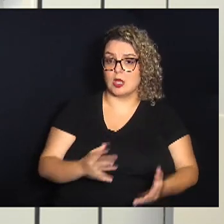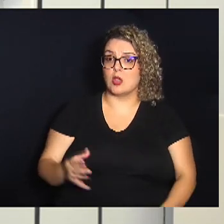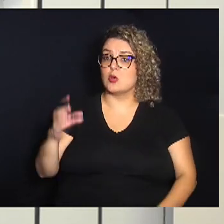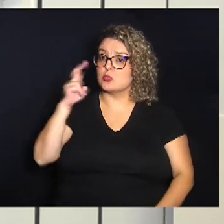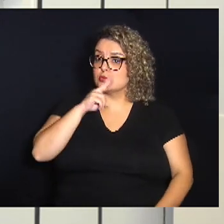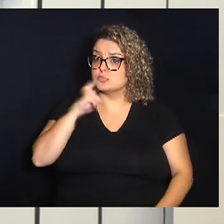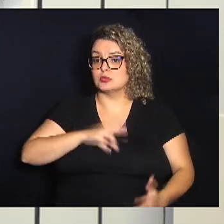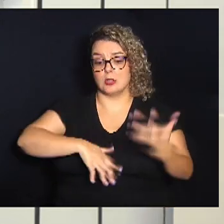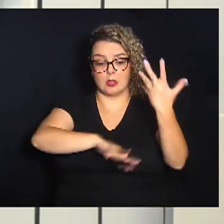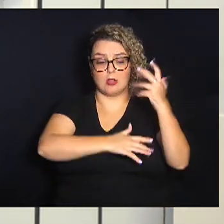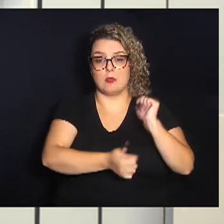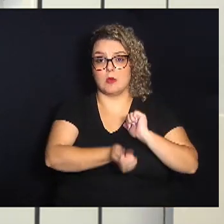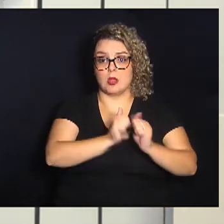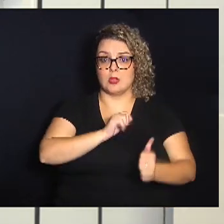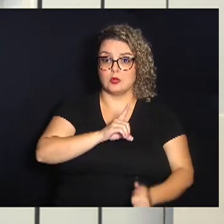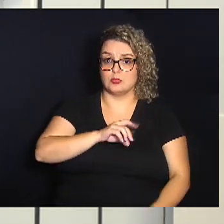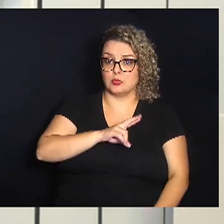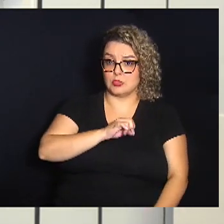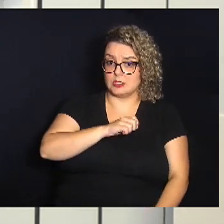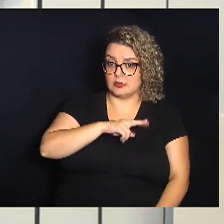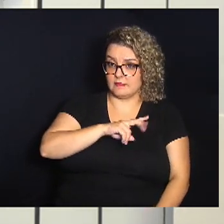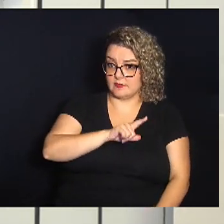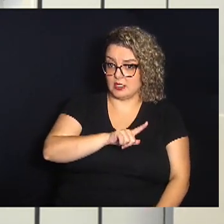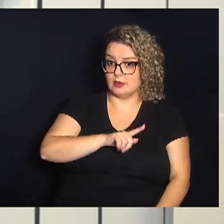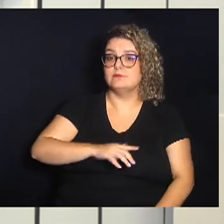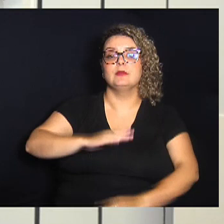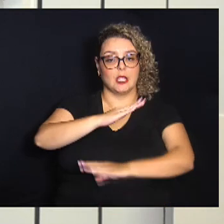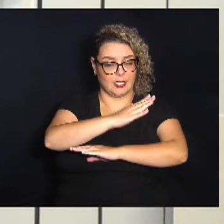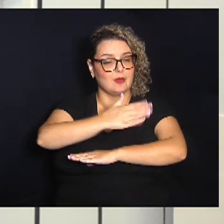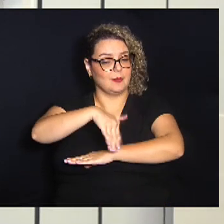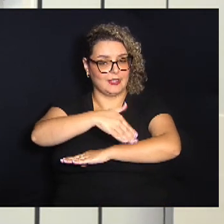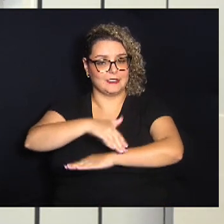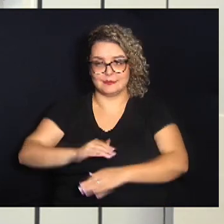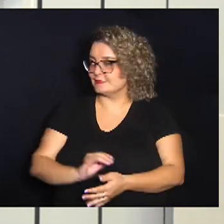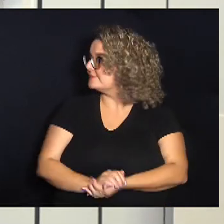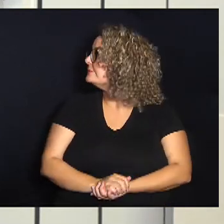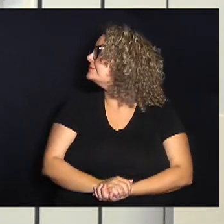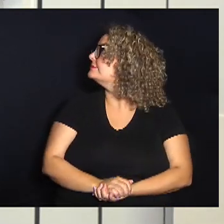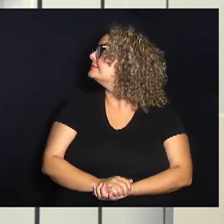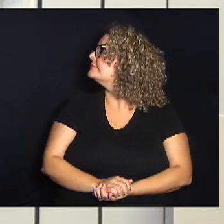de Esportes Dorival Daniel. É Câmara nas ruas.